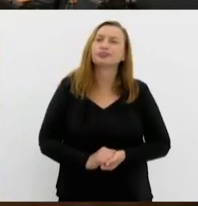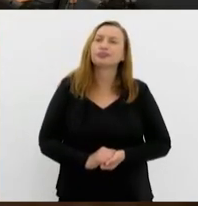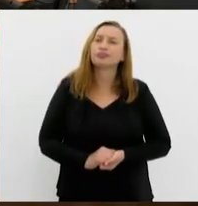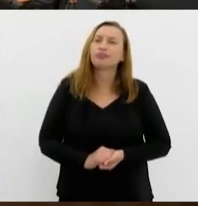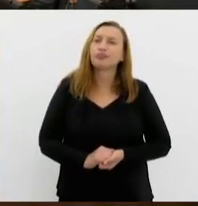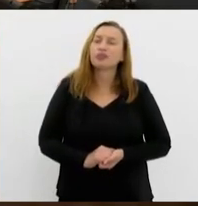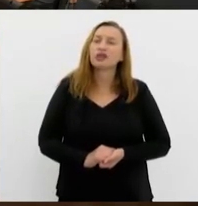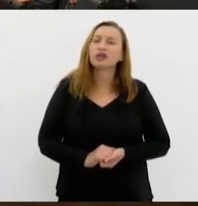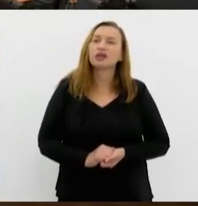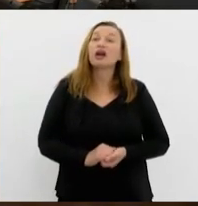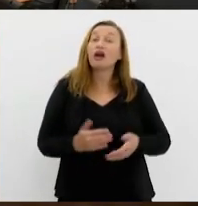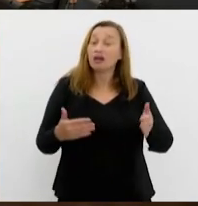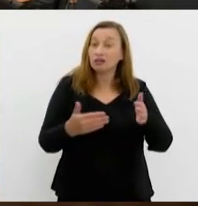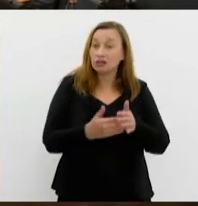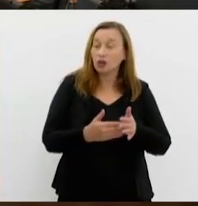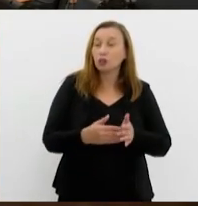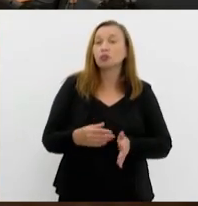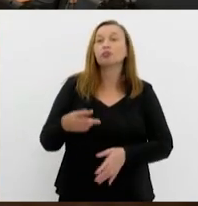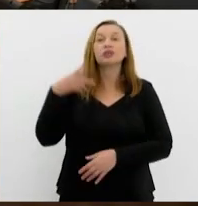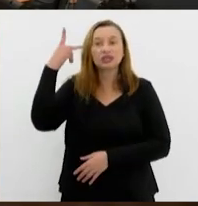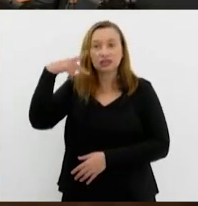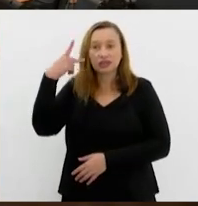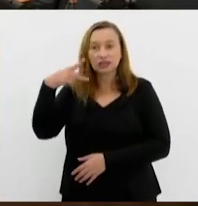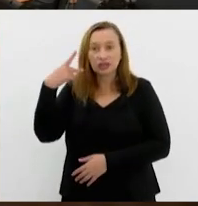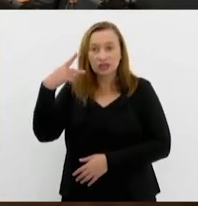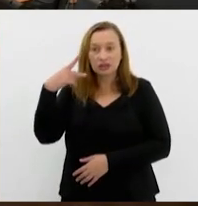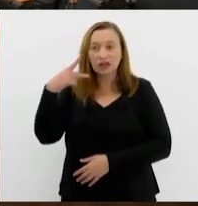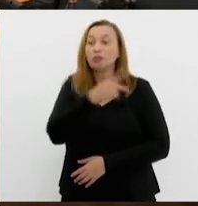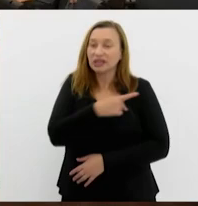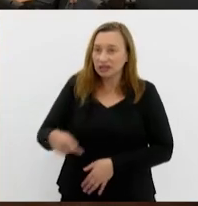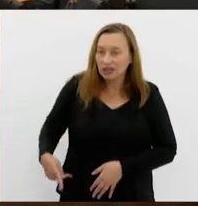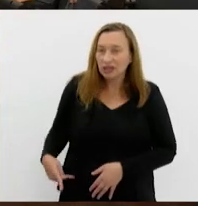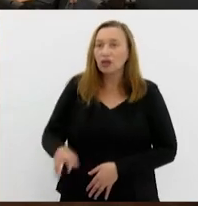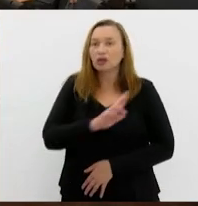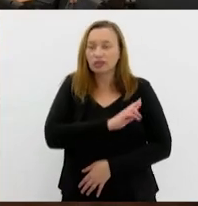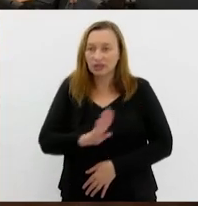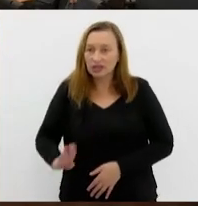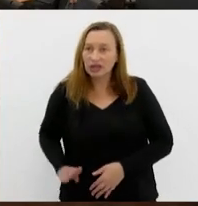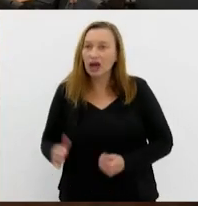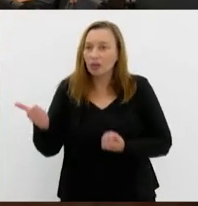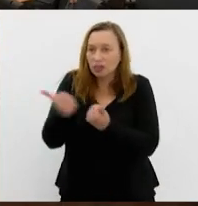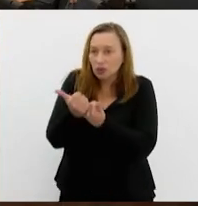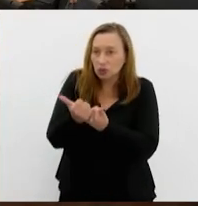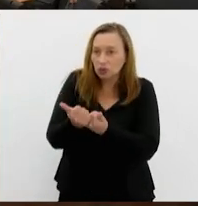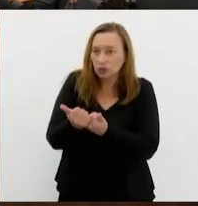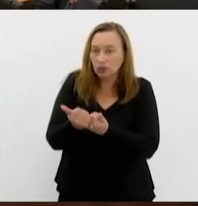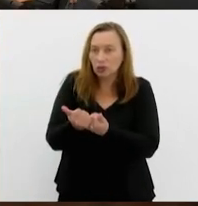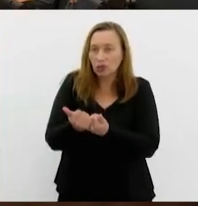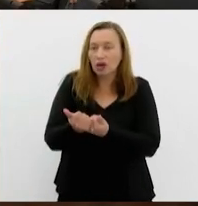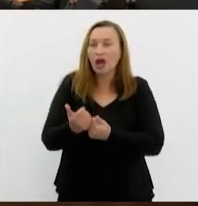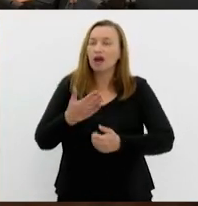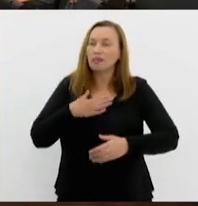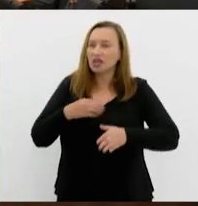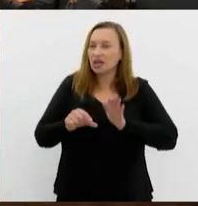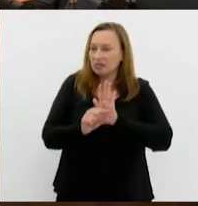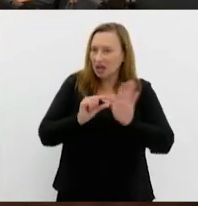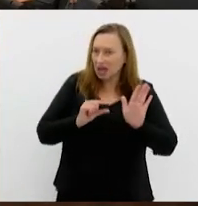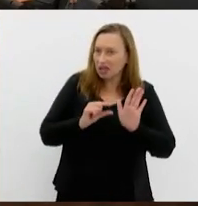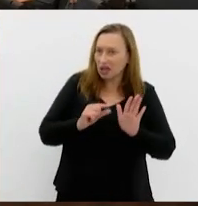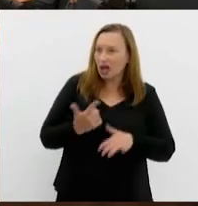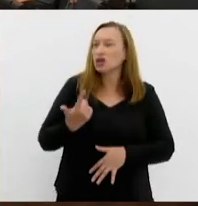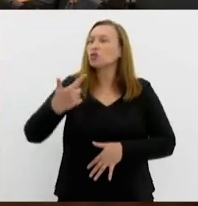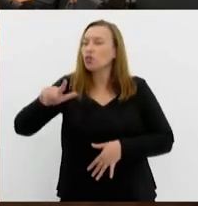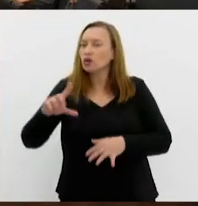o presidente Bacelar me apoiou para tirar dos ombros dele. Todos os deputados vão ficar dizendo, olha, é a minha emenda. A do fulano